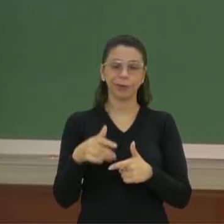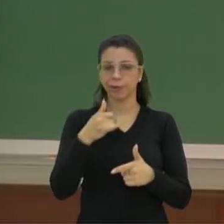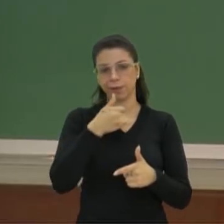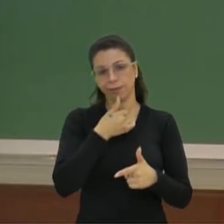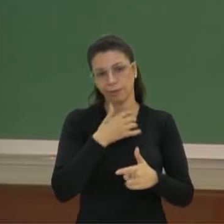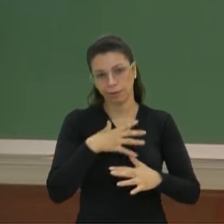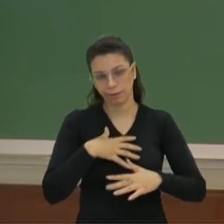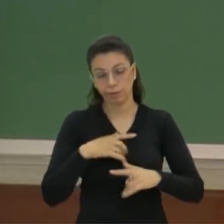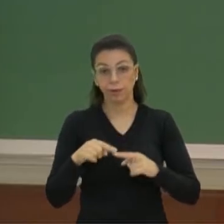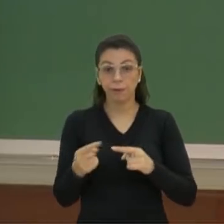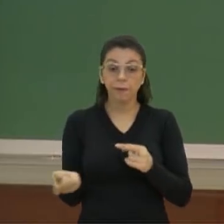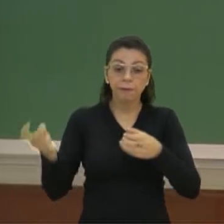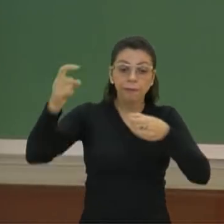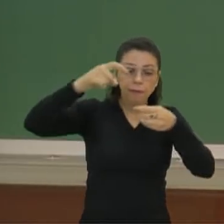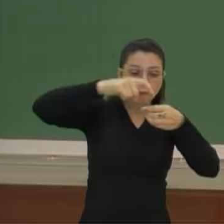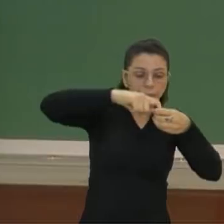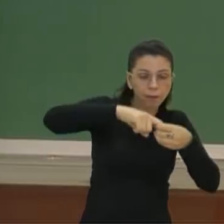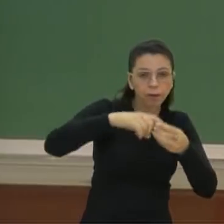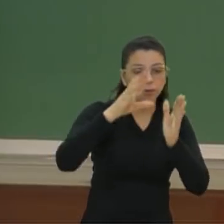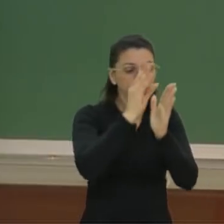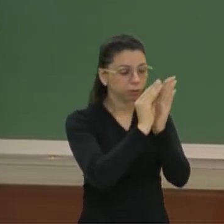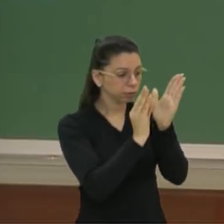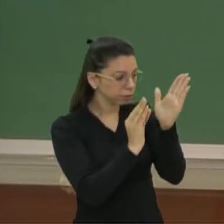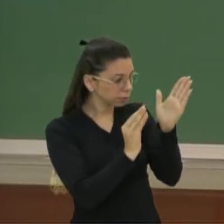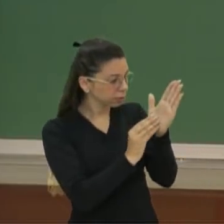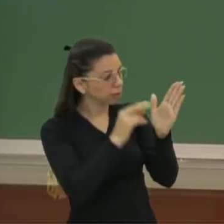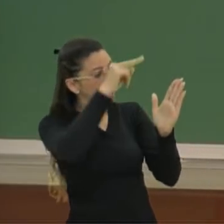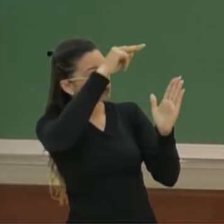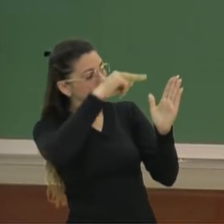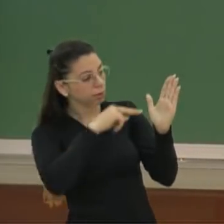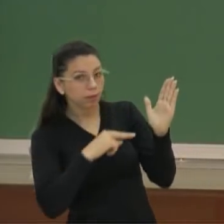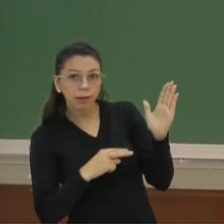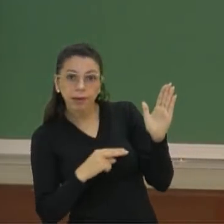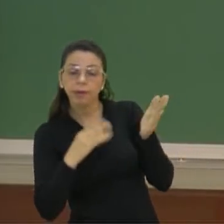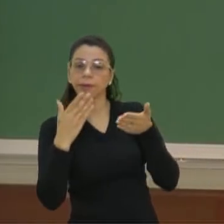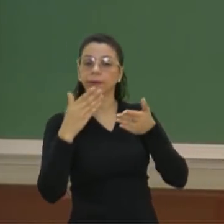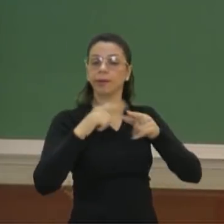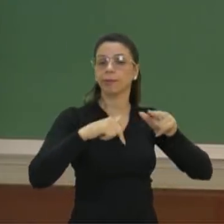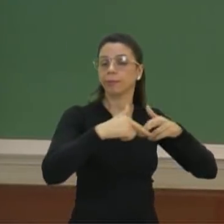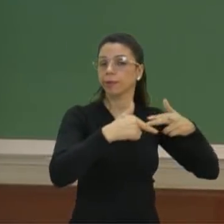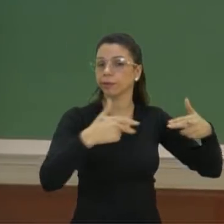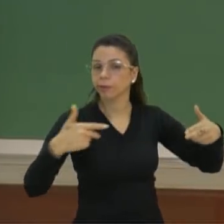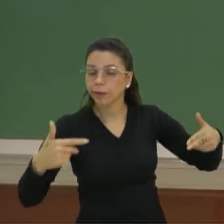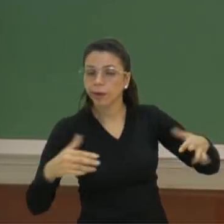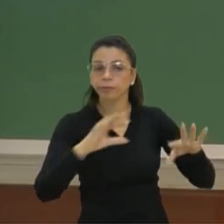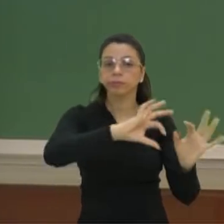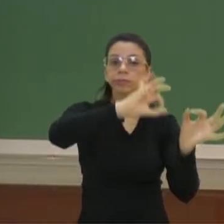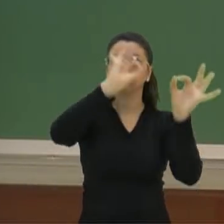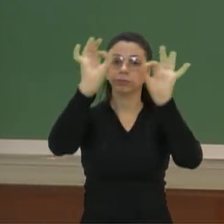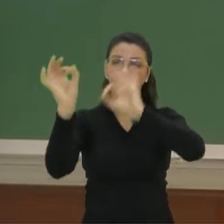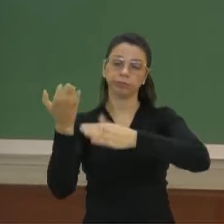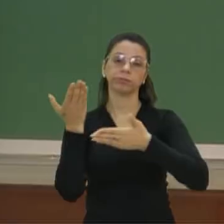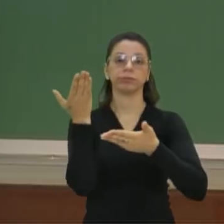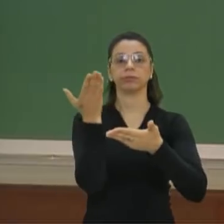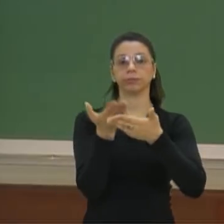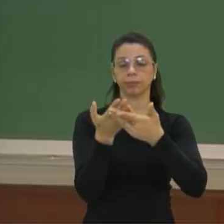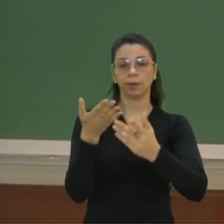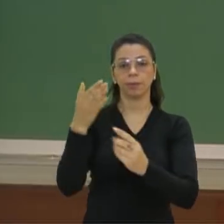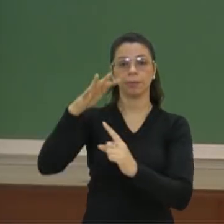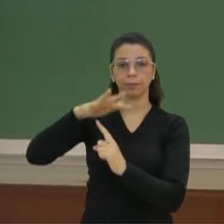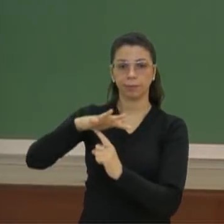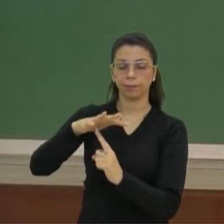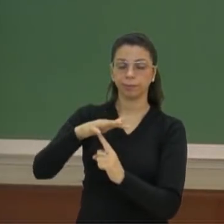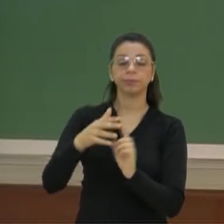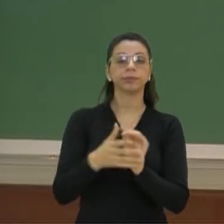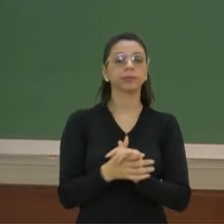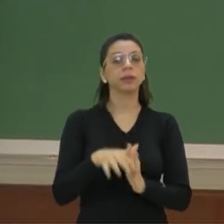triste. Volta no conteúdo, releia o teu material, assista novamente às nossas aulas Paraná,